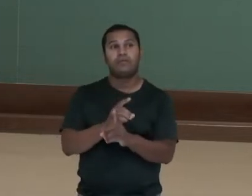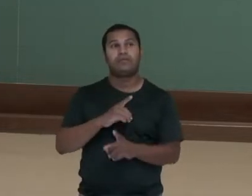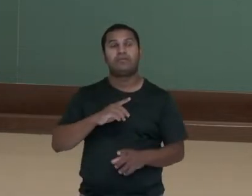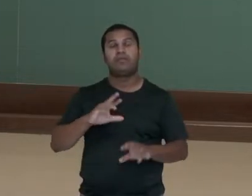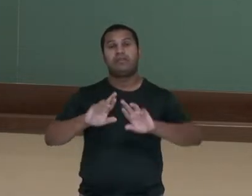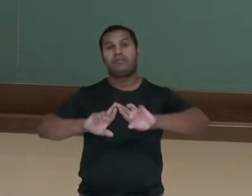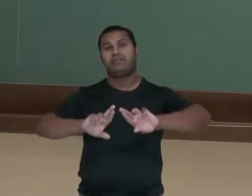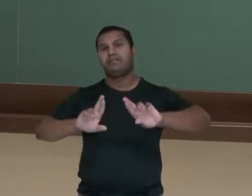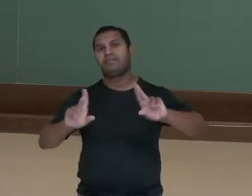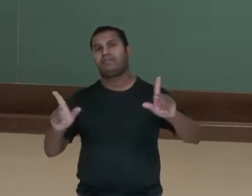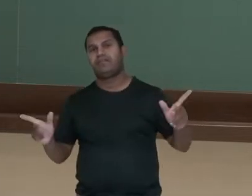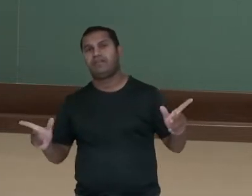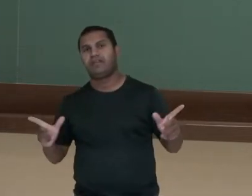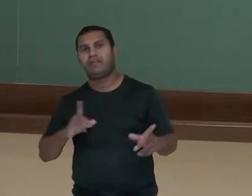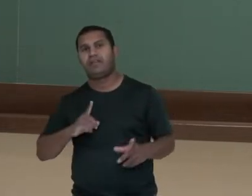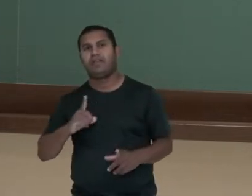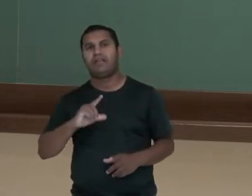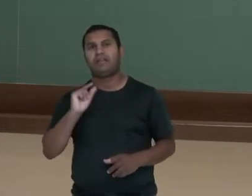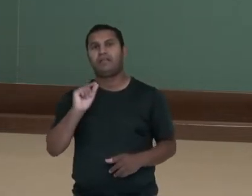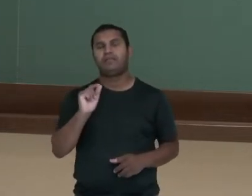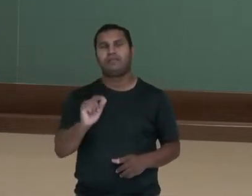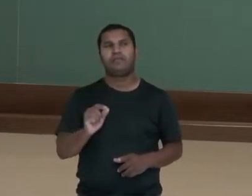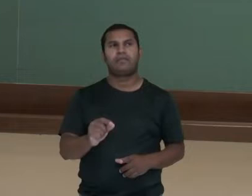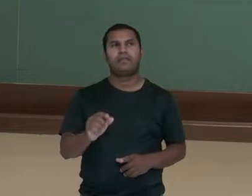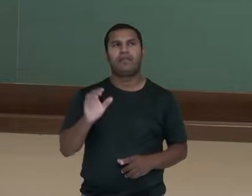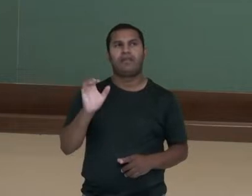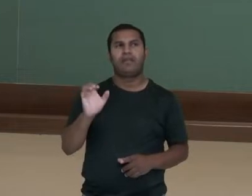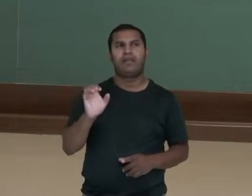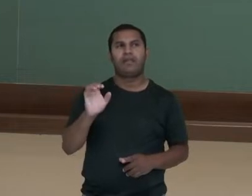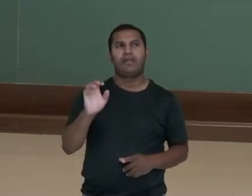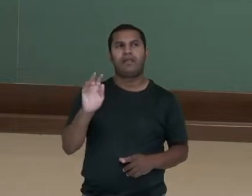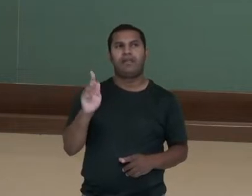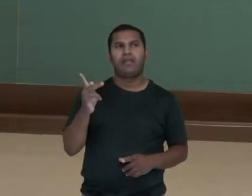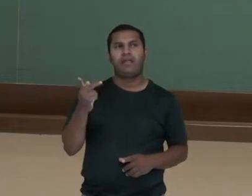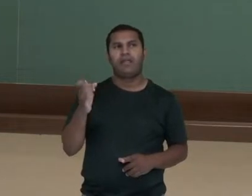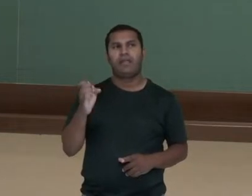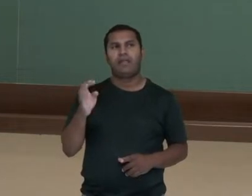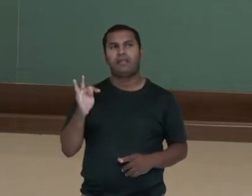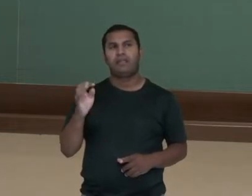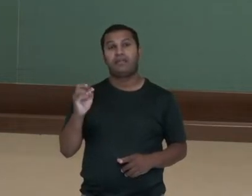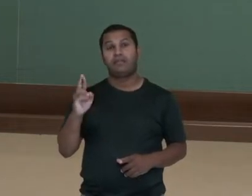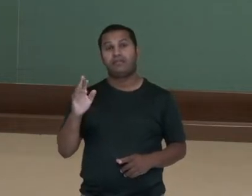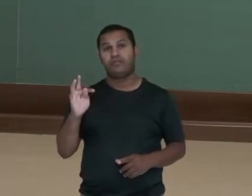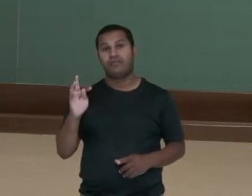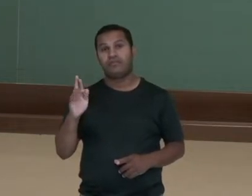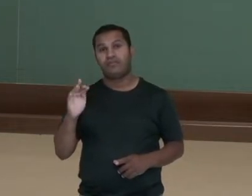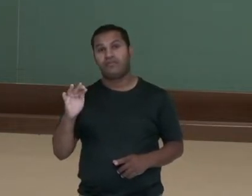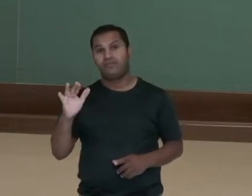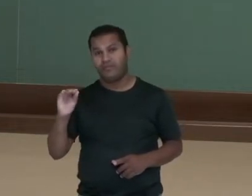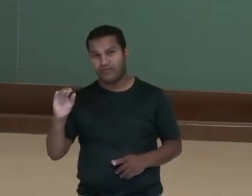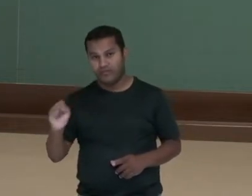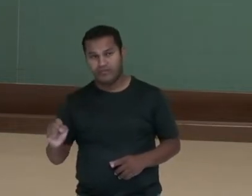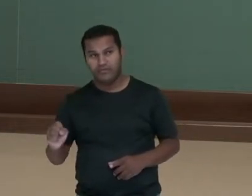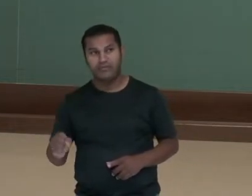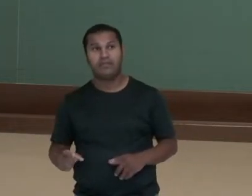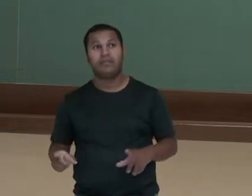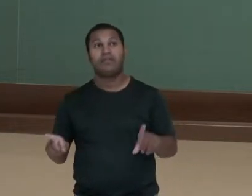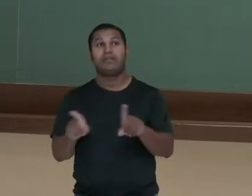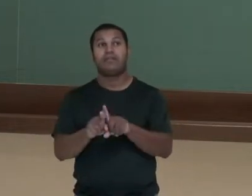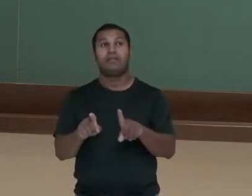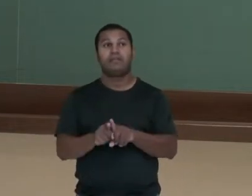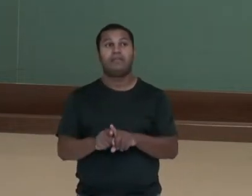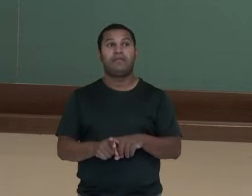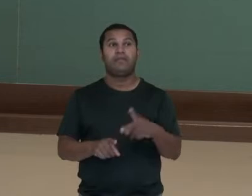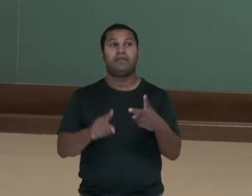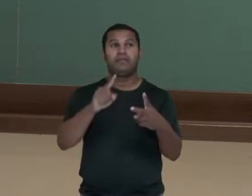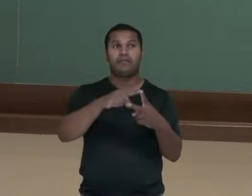heterotróficos? Quando nós vimos os níveis hierárquicos, né, nós aprendemos também os seres